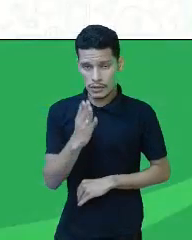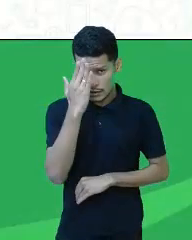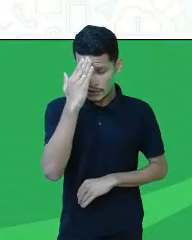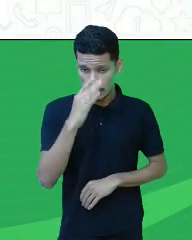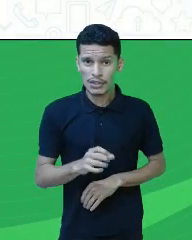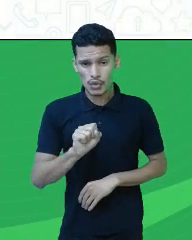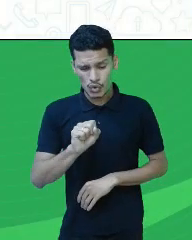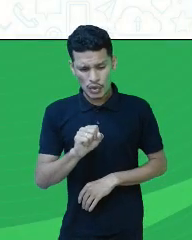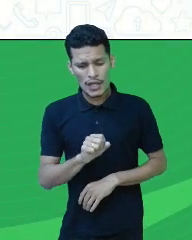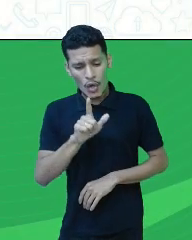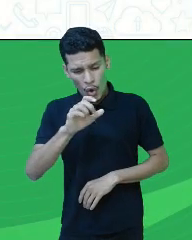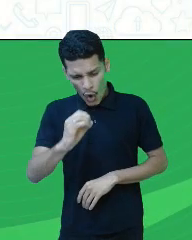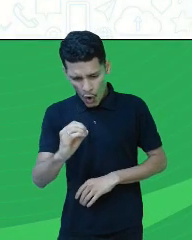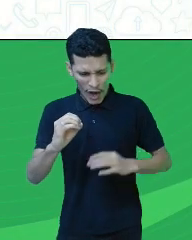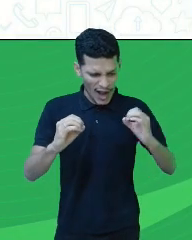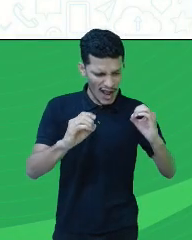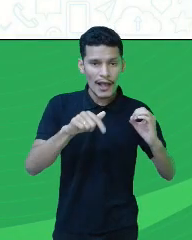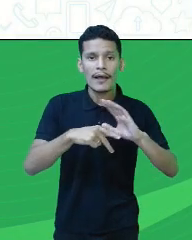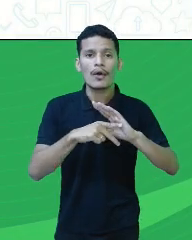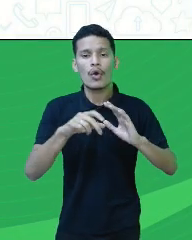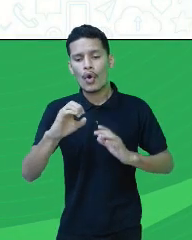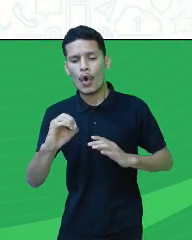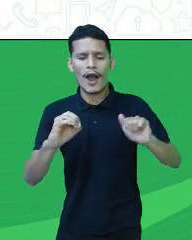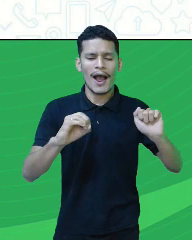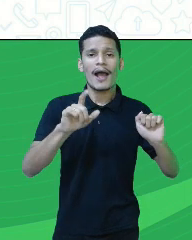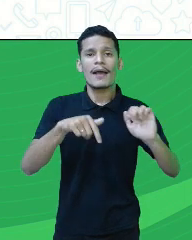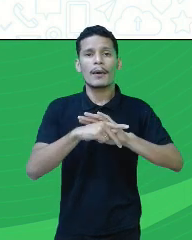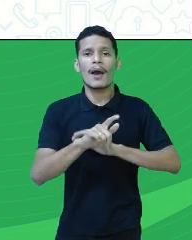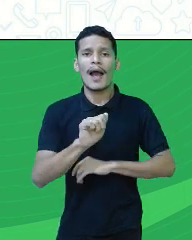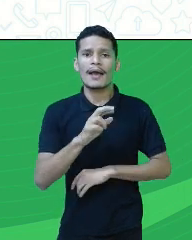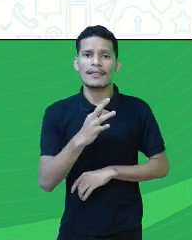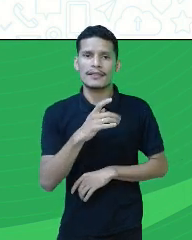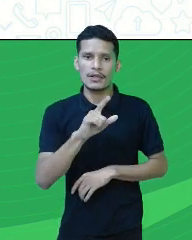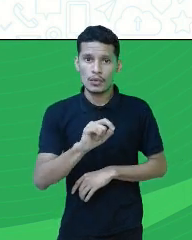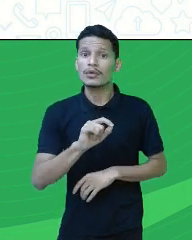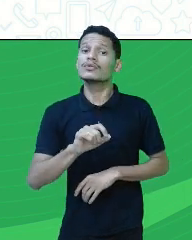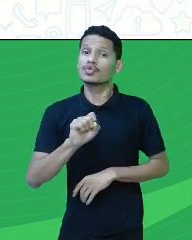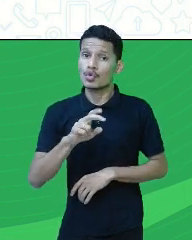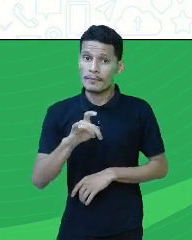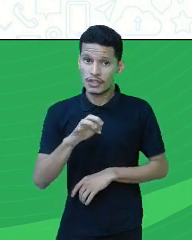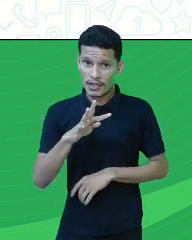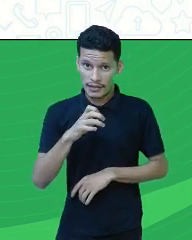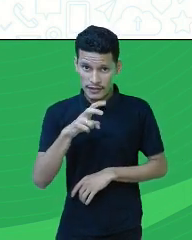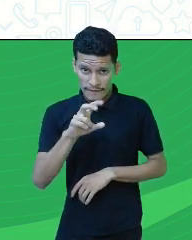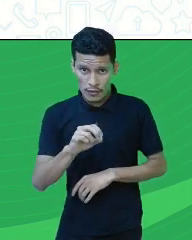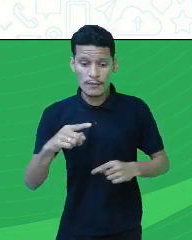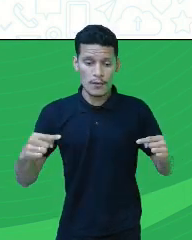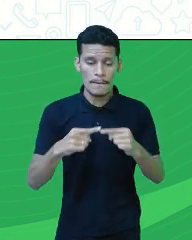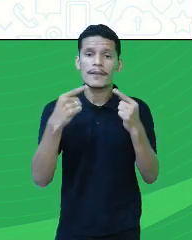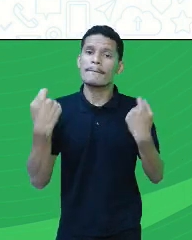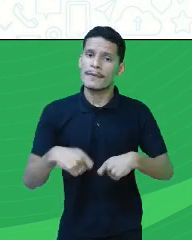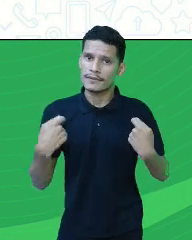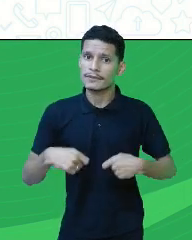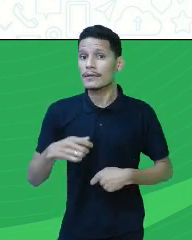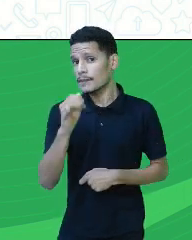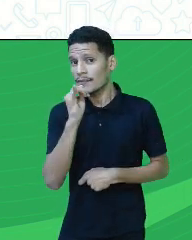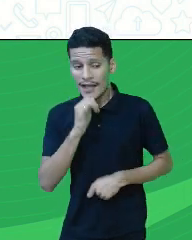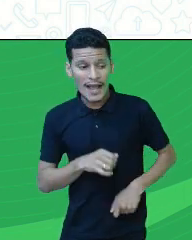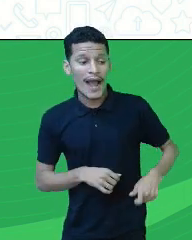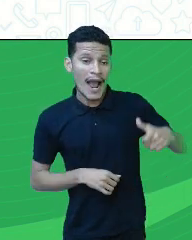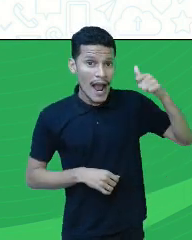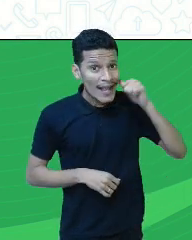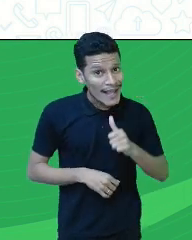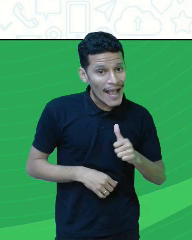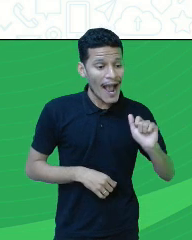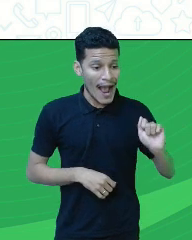logo depois deles precisa combinar com eles diretamente. Então, se eu digo, a gata é